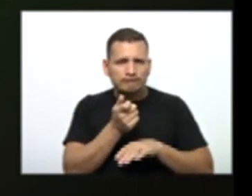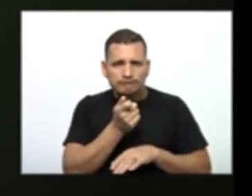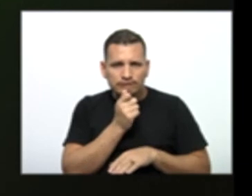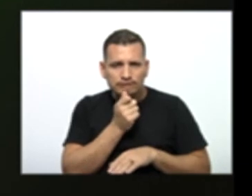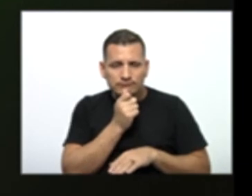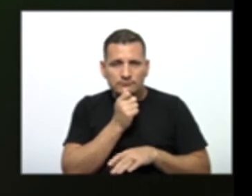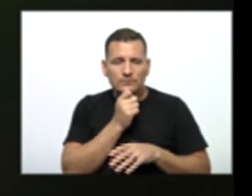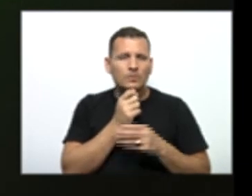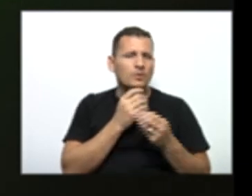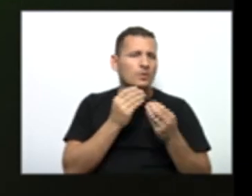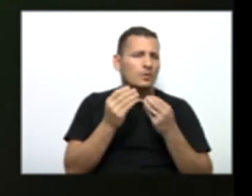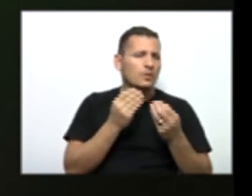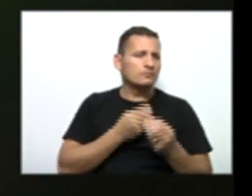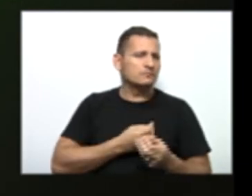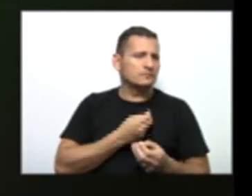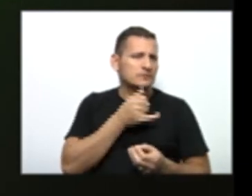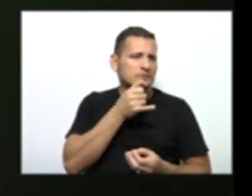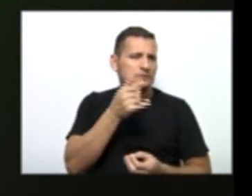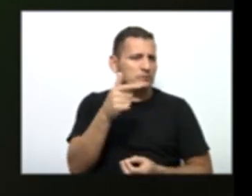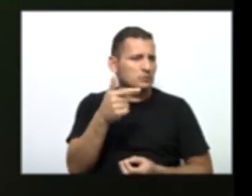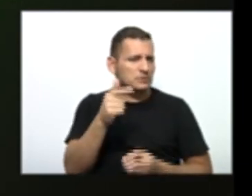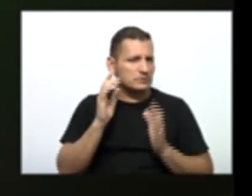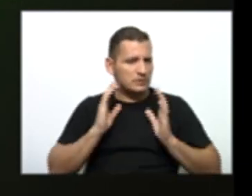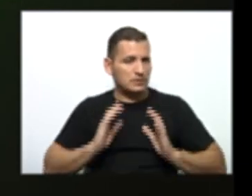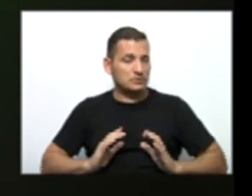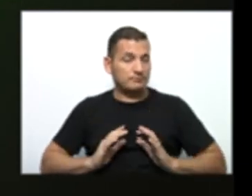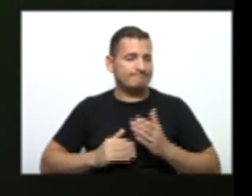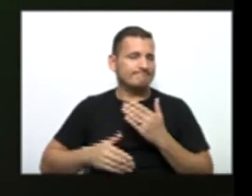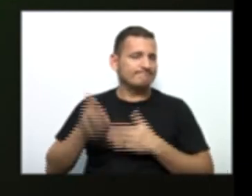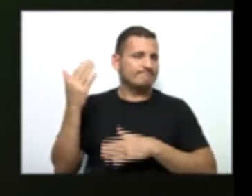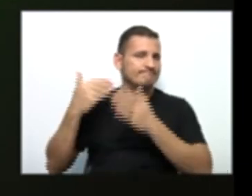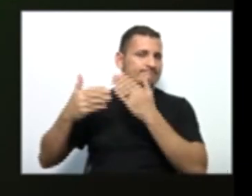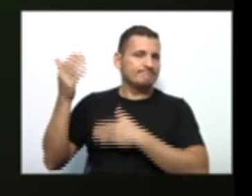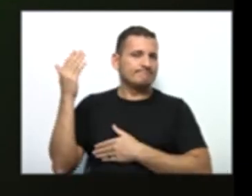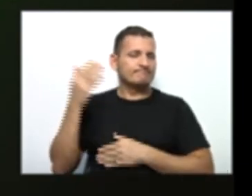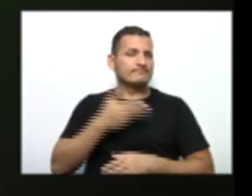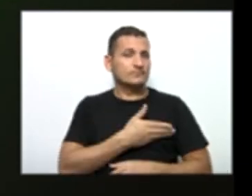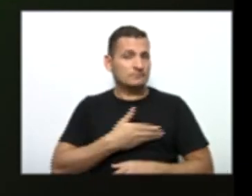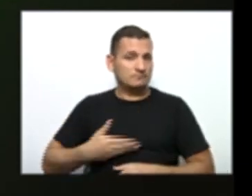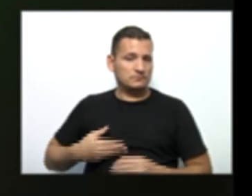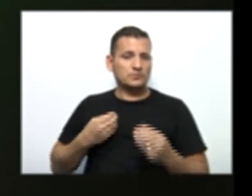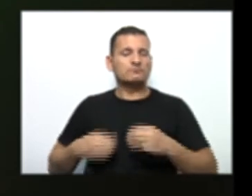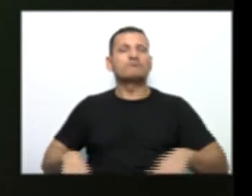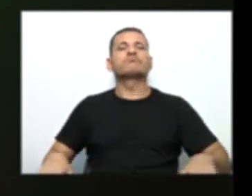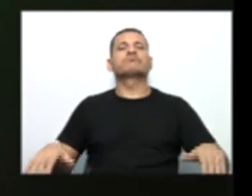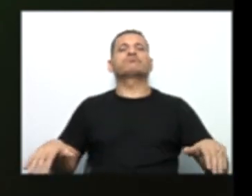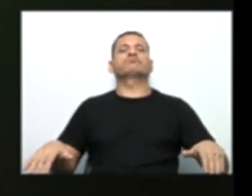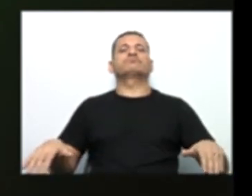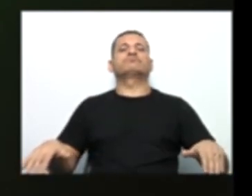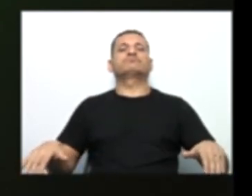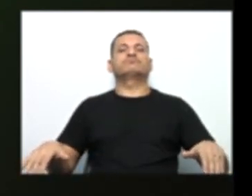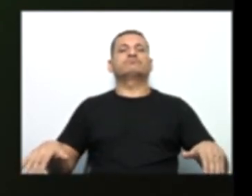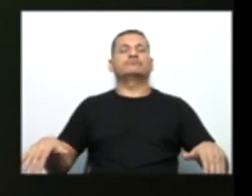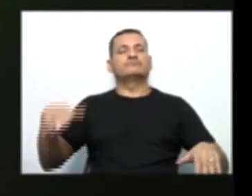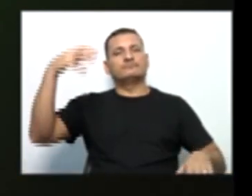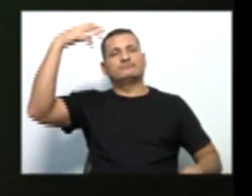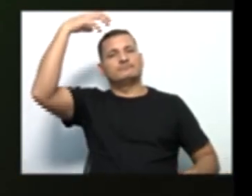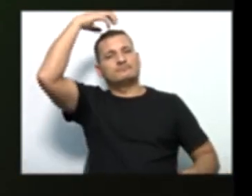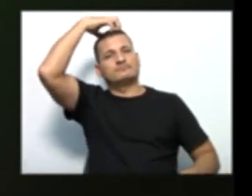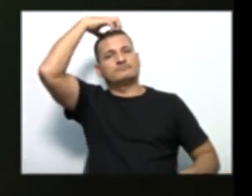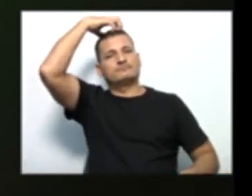é a vida quando não se tem cidadania? Antigamente, a forma mais comum de governo era a monarquia, com todos os poderes